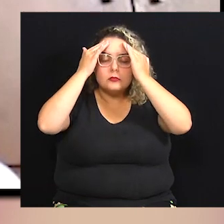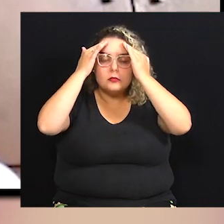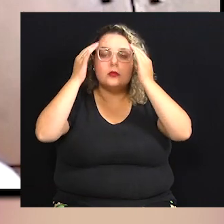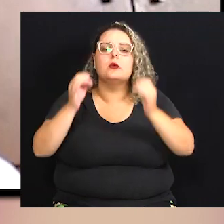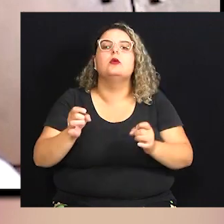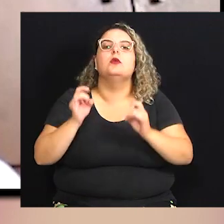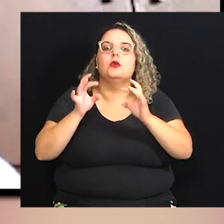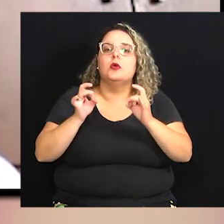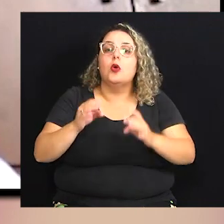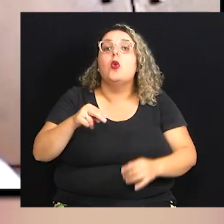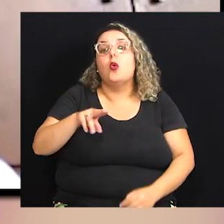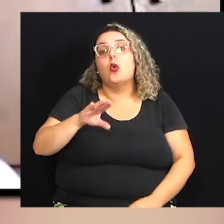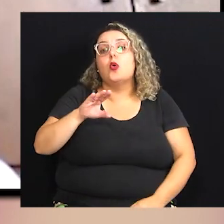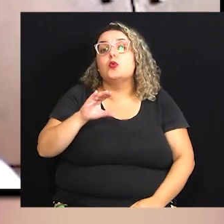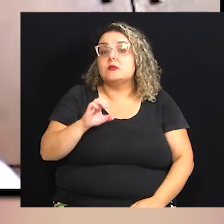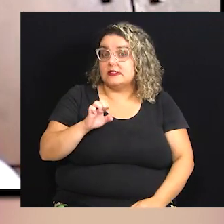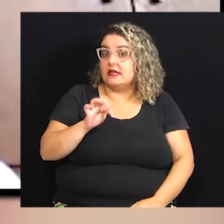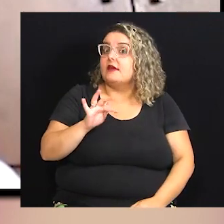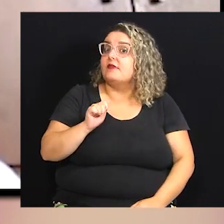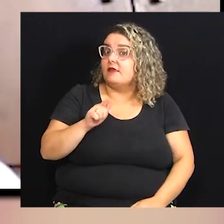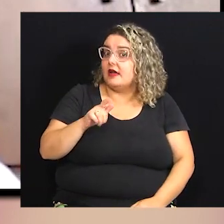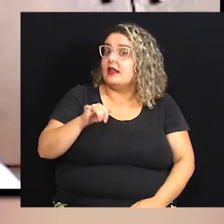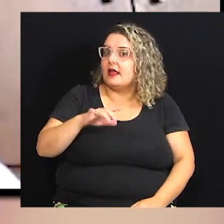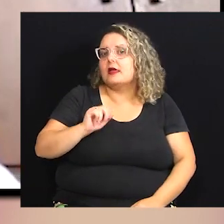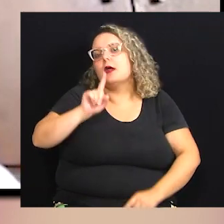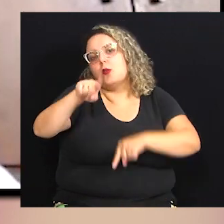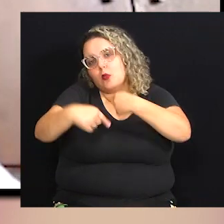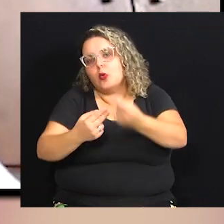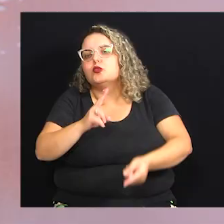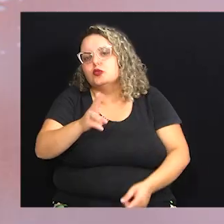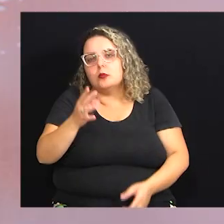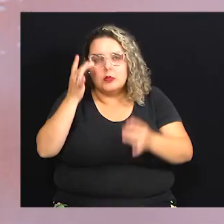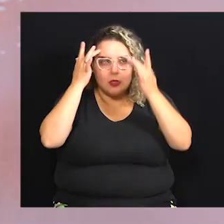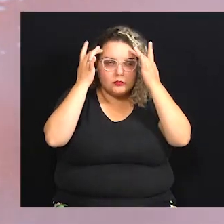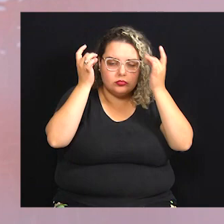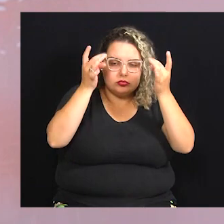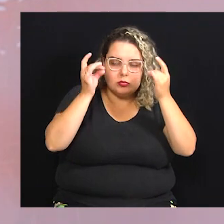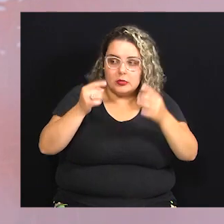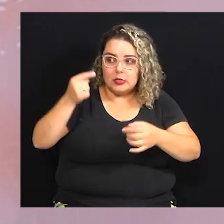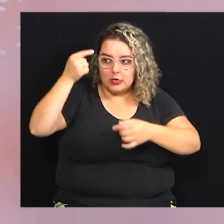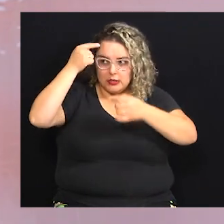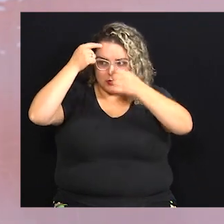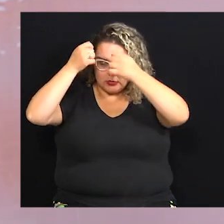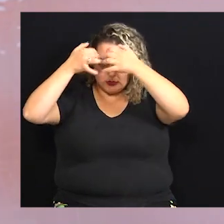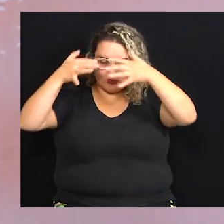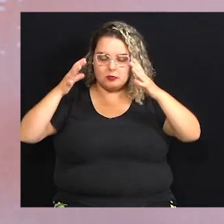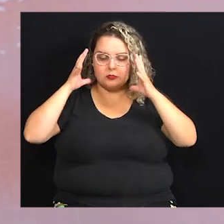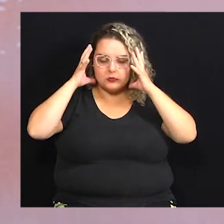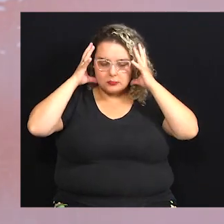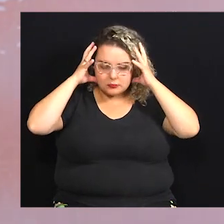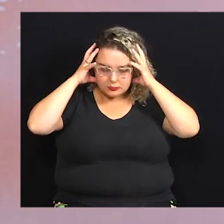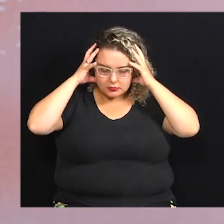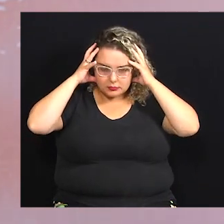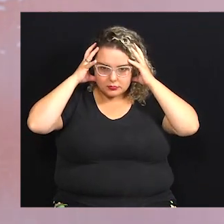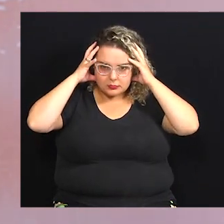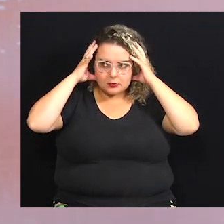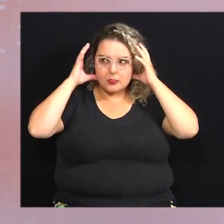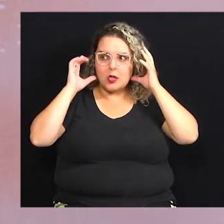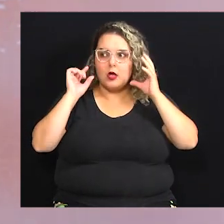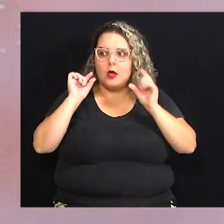de cabeça, ou de cefaleia, que também é um outro nome que a gente dá para dor de cabeça. Se os nervos da nossa cabeça